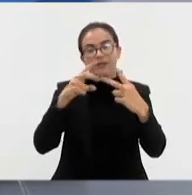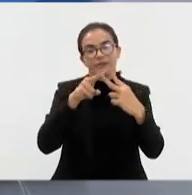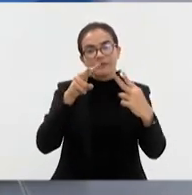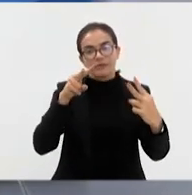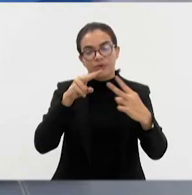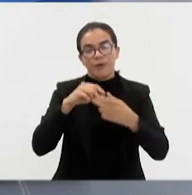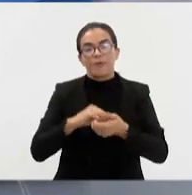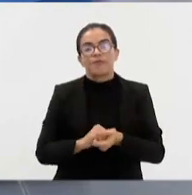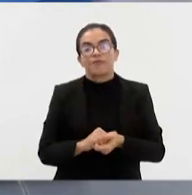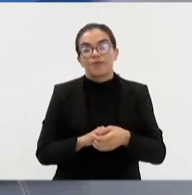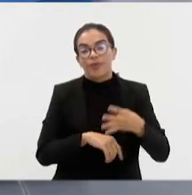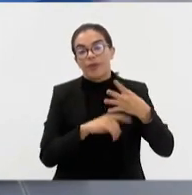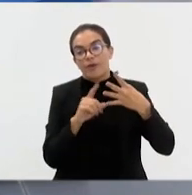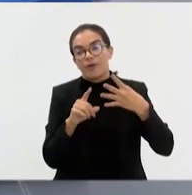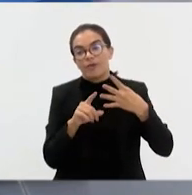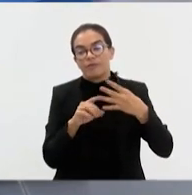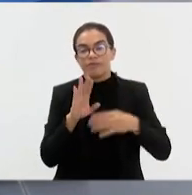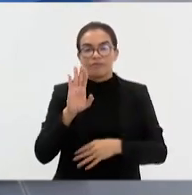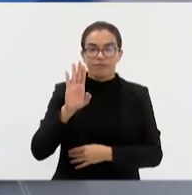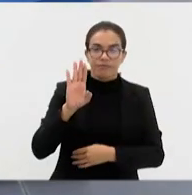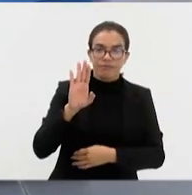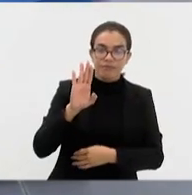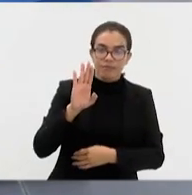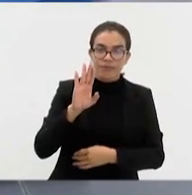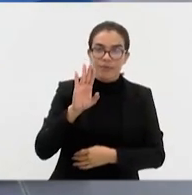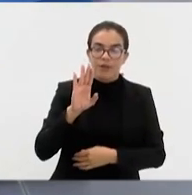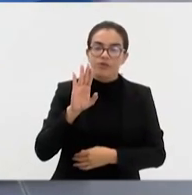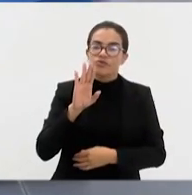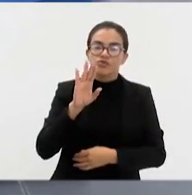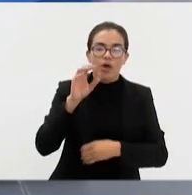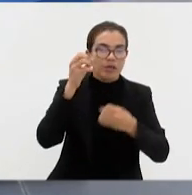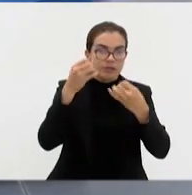quarto projeto Só justificar.